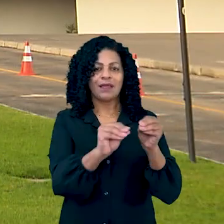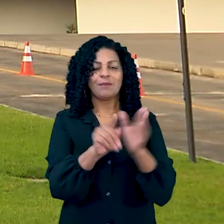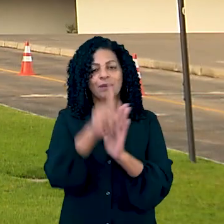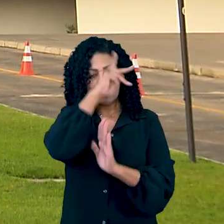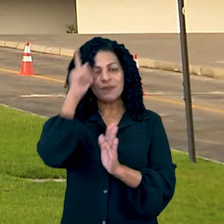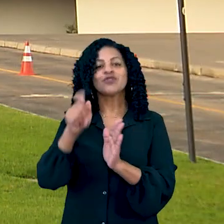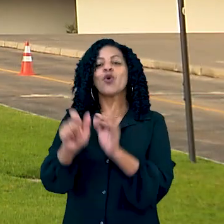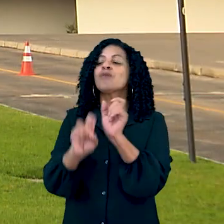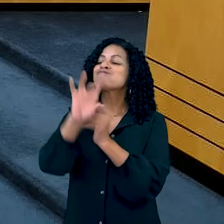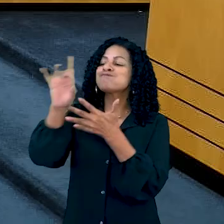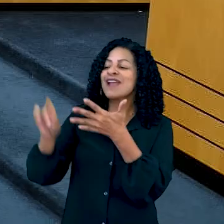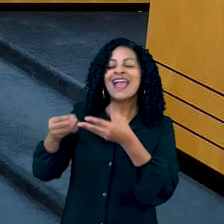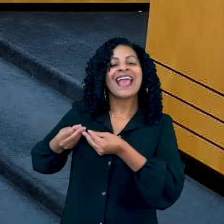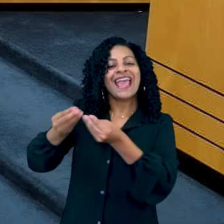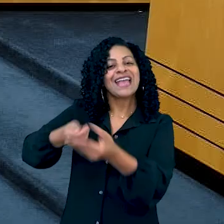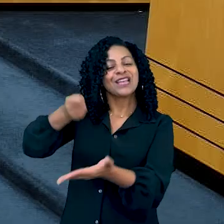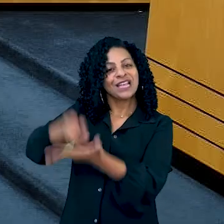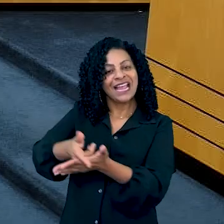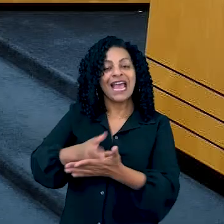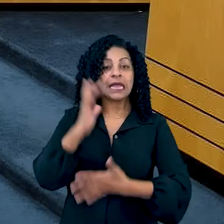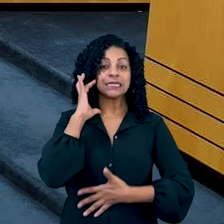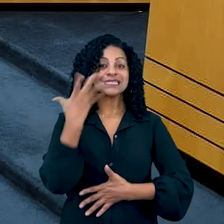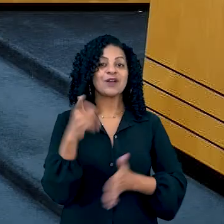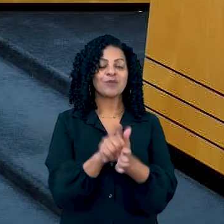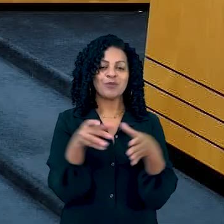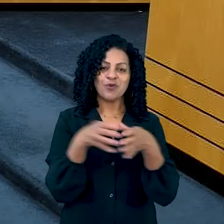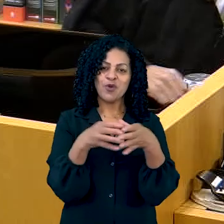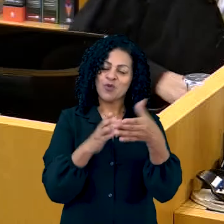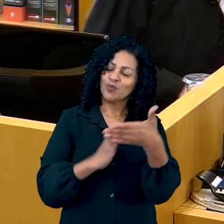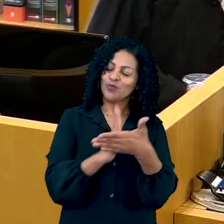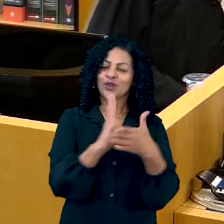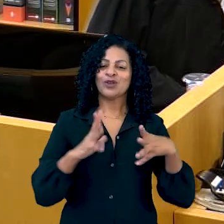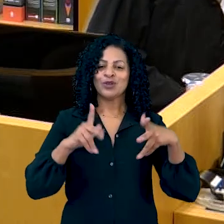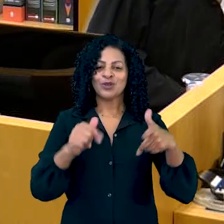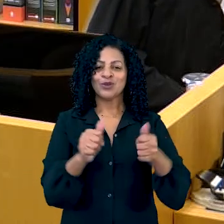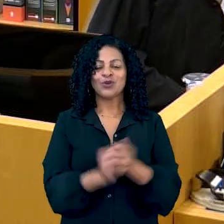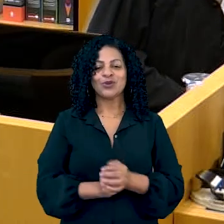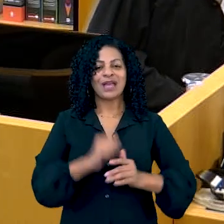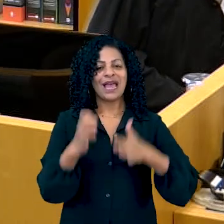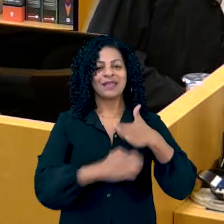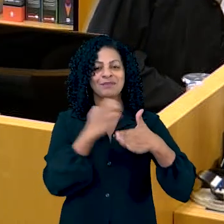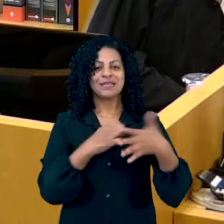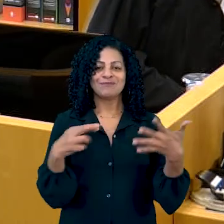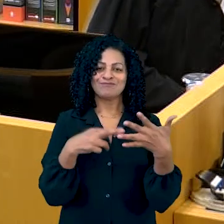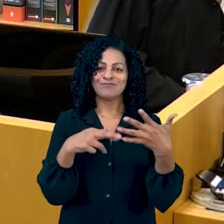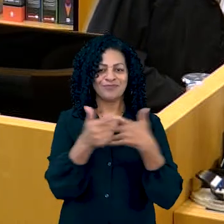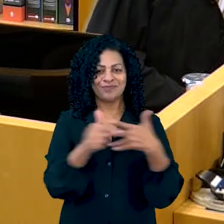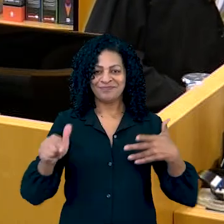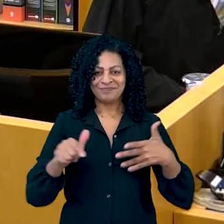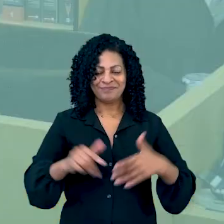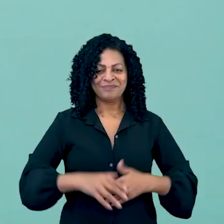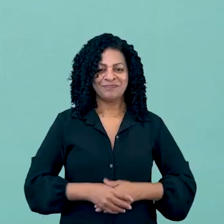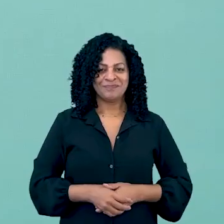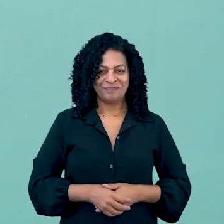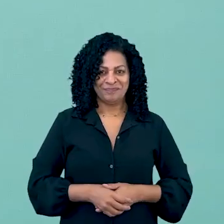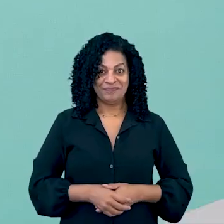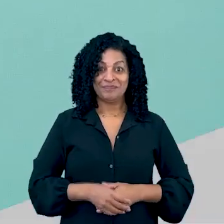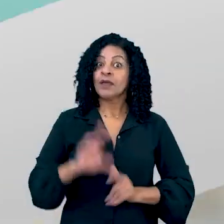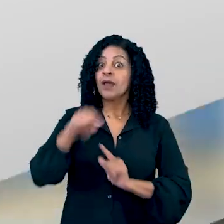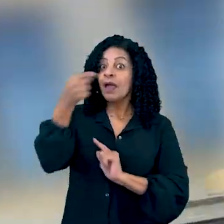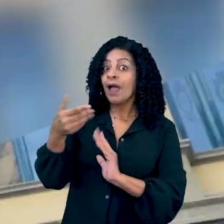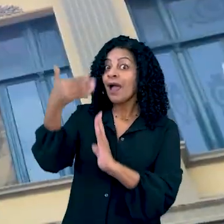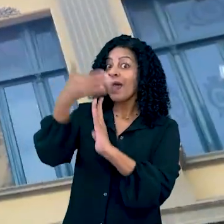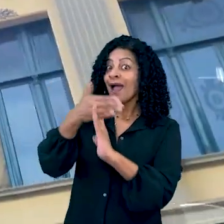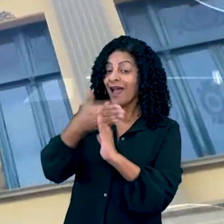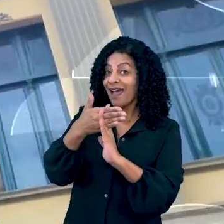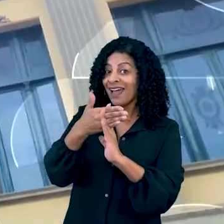de Amparo ao Trabalhador. A decisão foi unânime. A empresa apresentou recurso extraordinário ainda não julgado. E no próximo